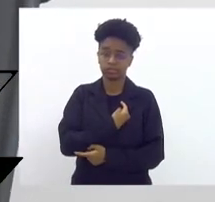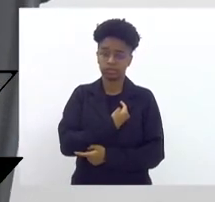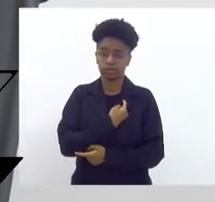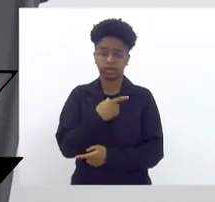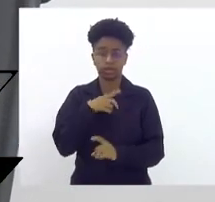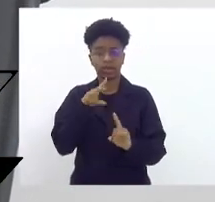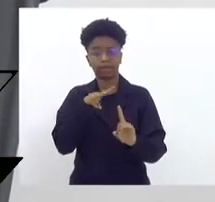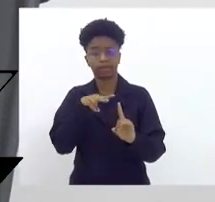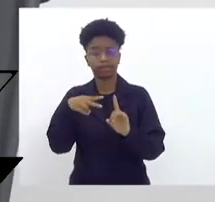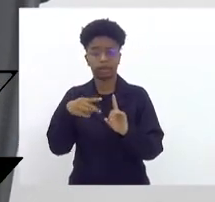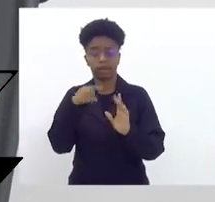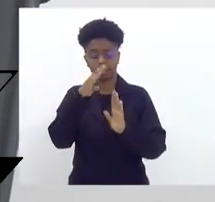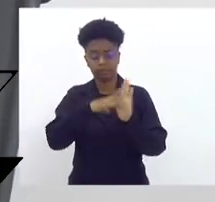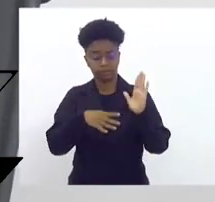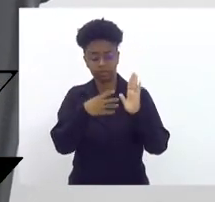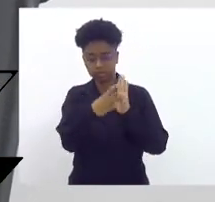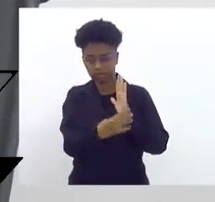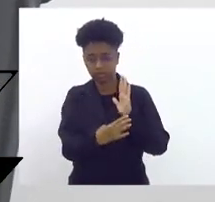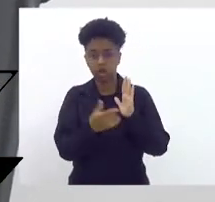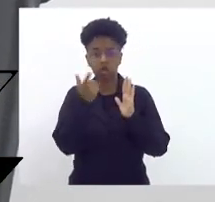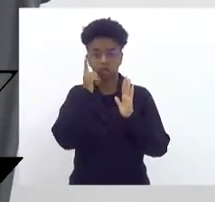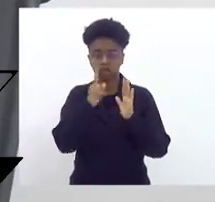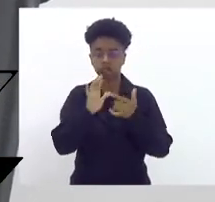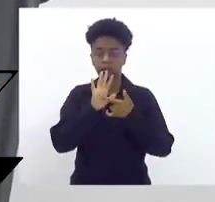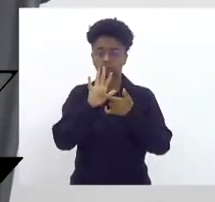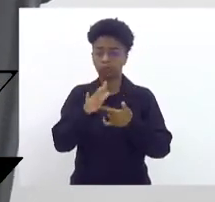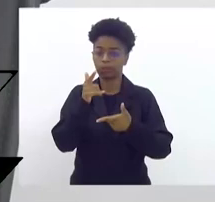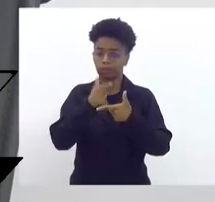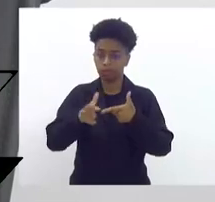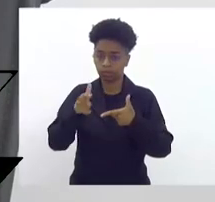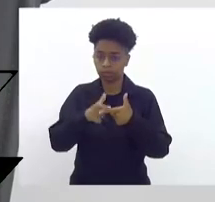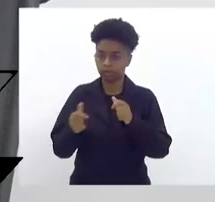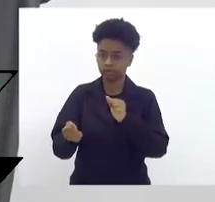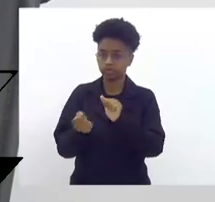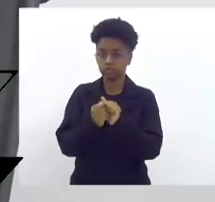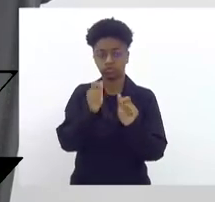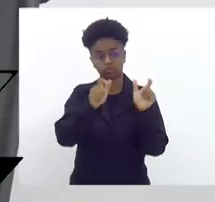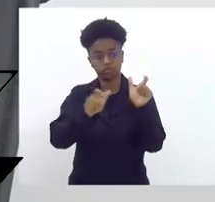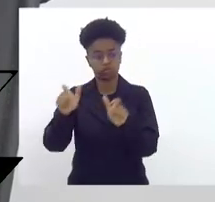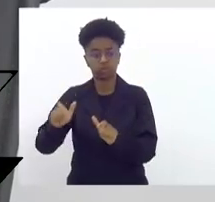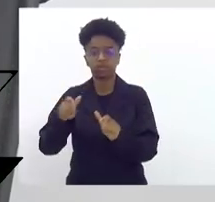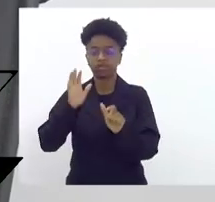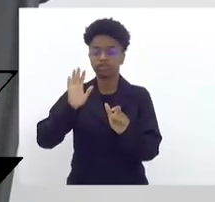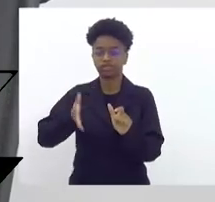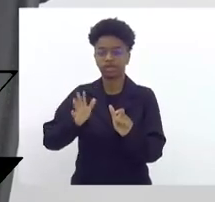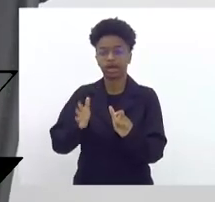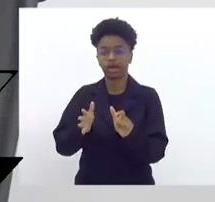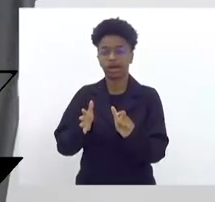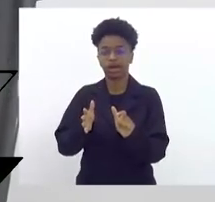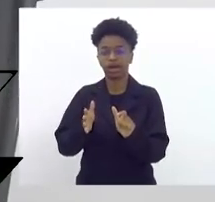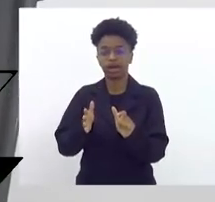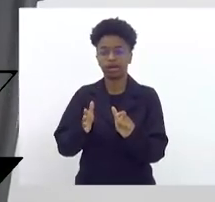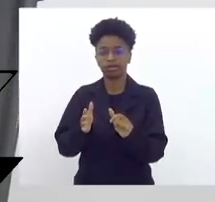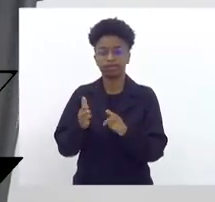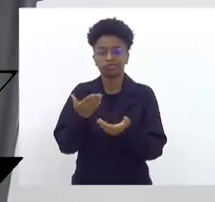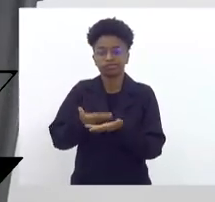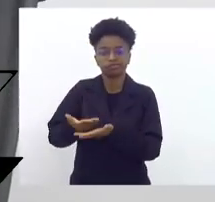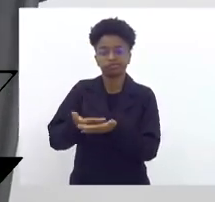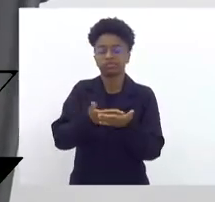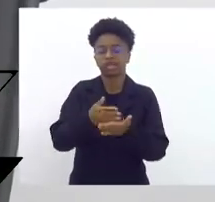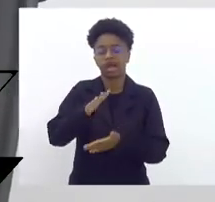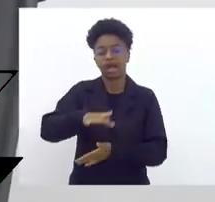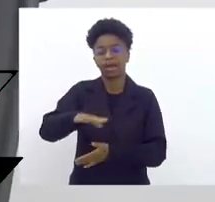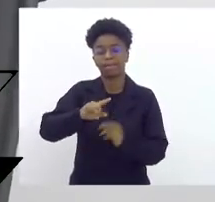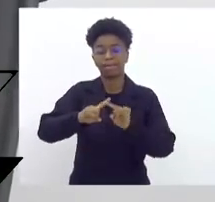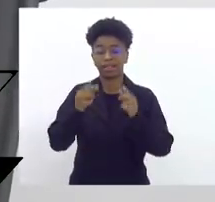perspectiva aqui nesse plano de trabalho de levantar o problema com as autoridades que já se aportam mais os